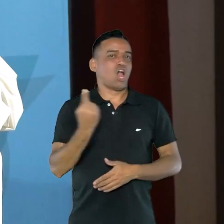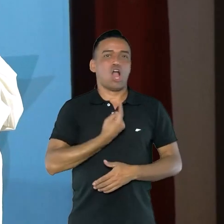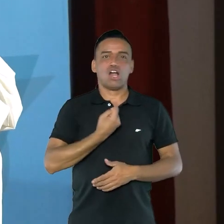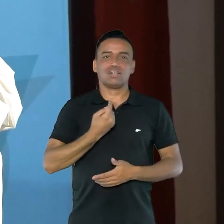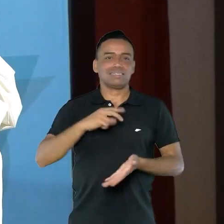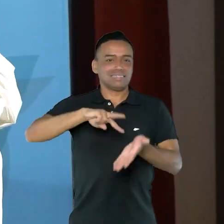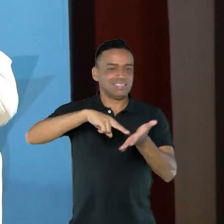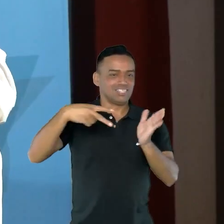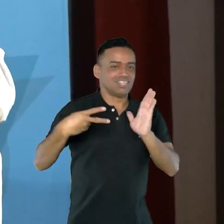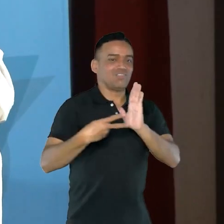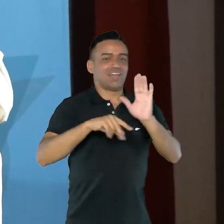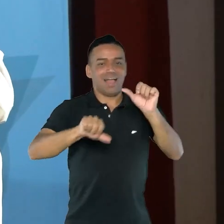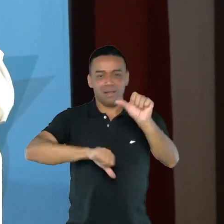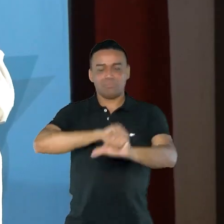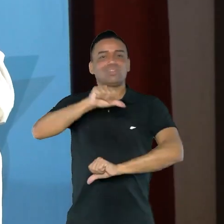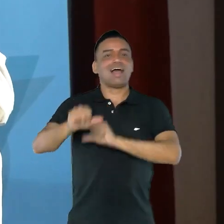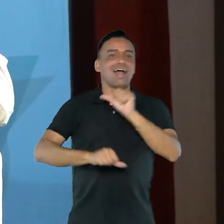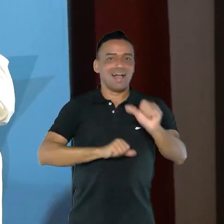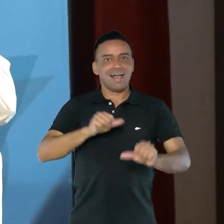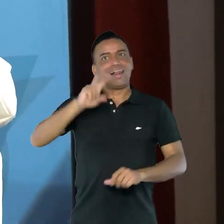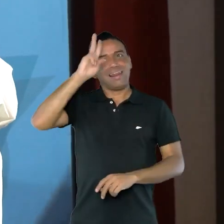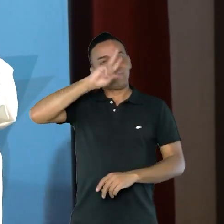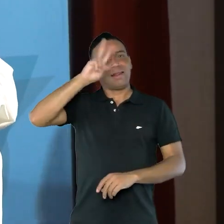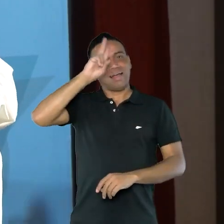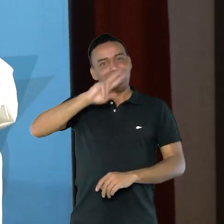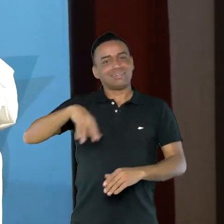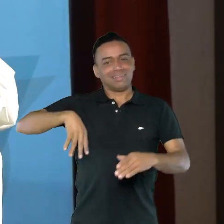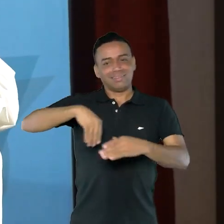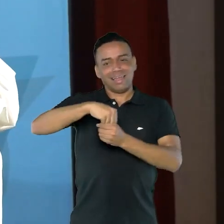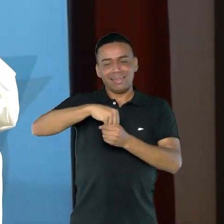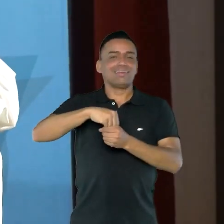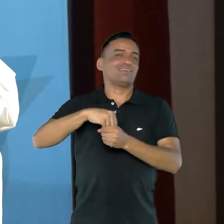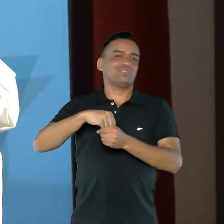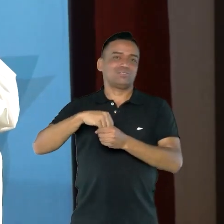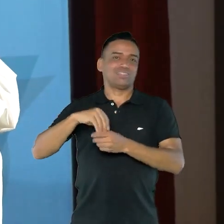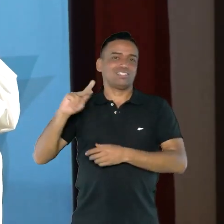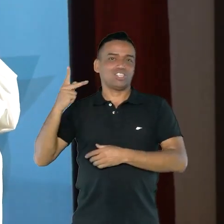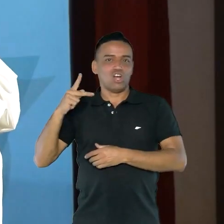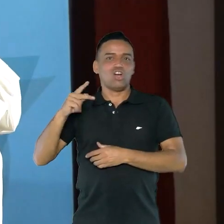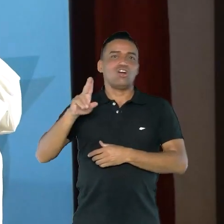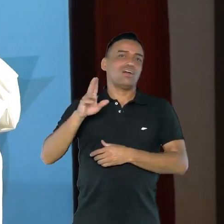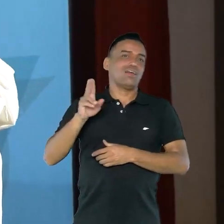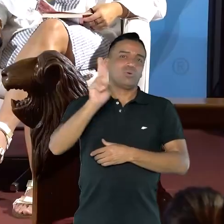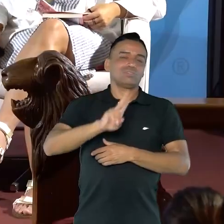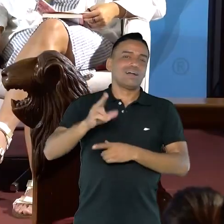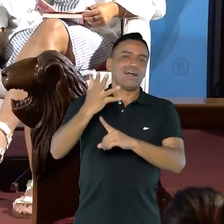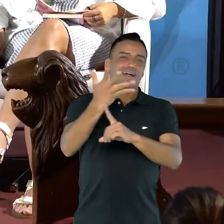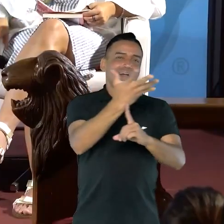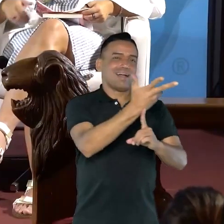de trazer essa memória por meio das artes, né? Então, um pouquinho por aí.